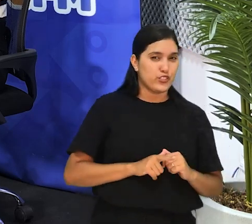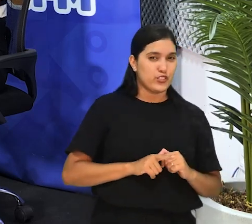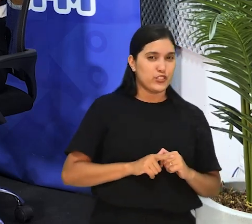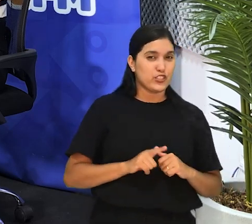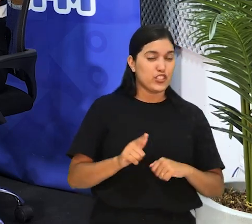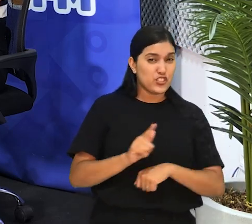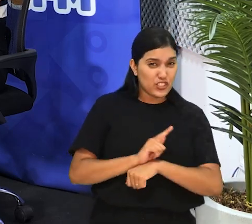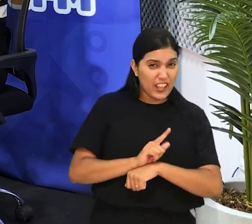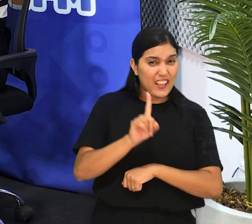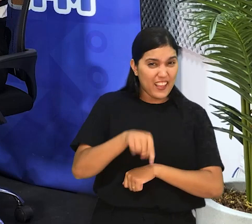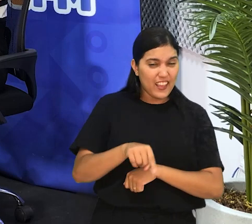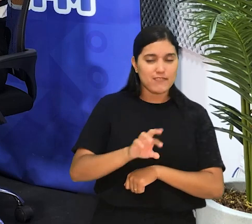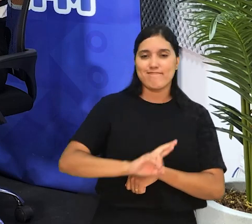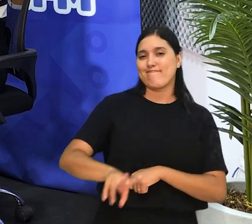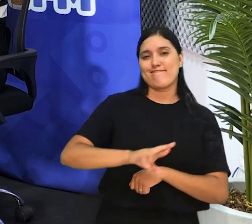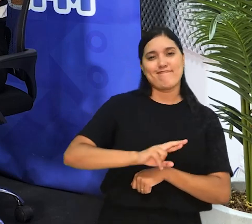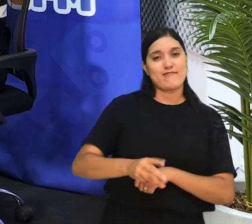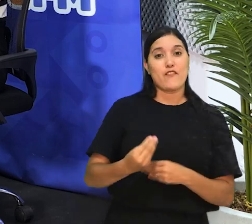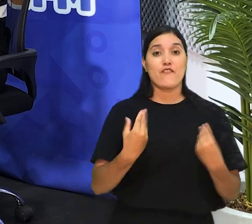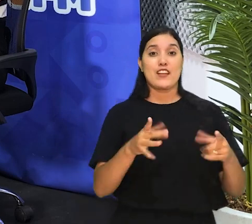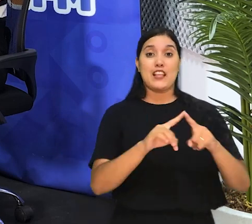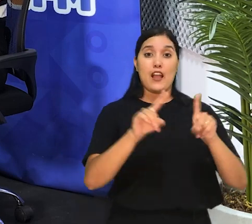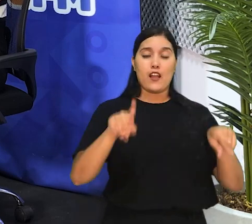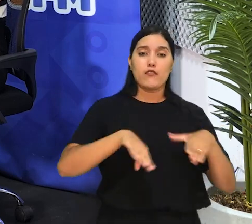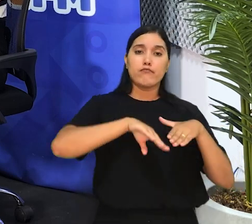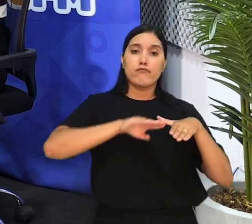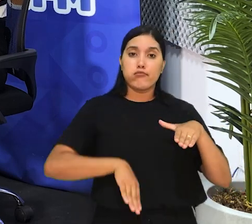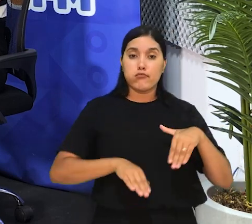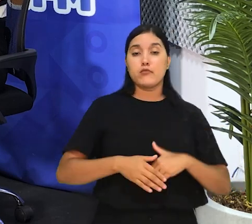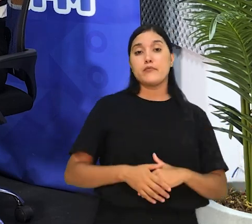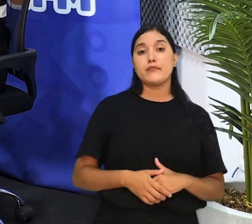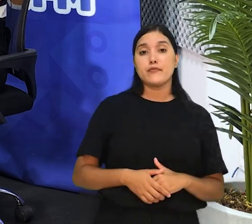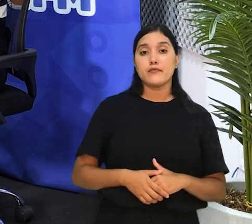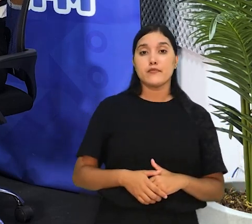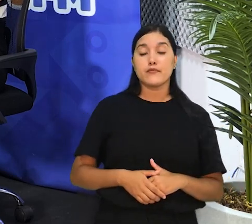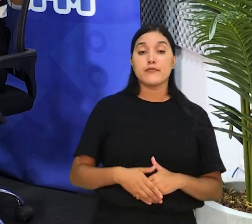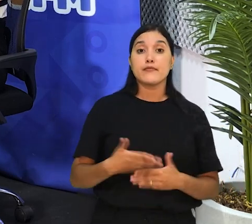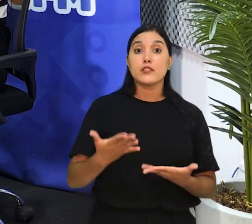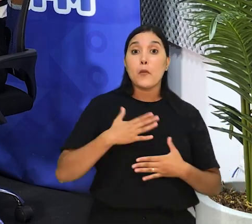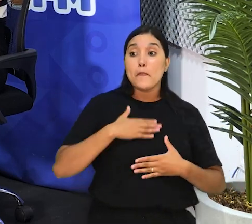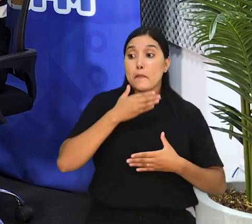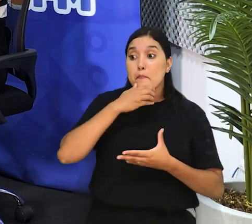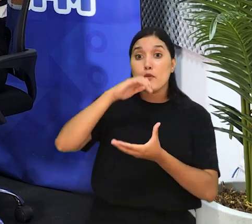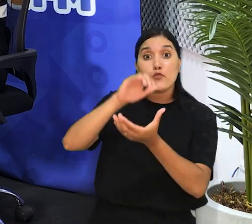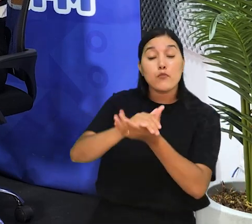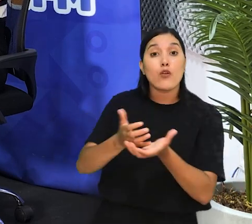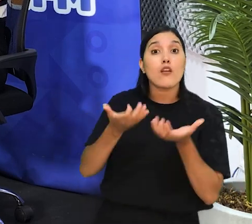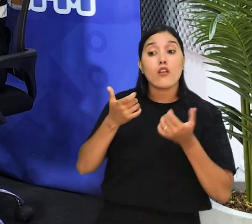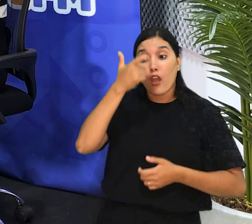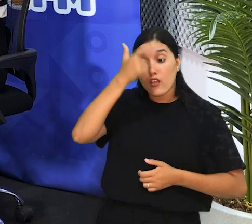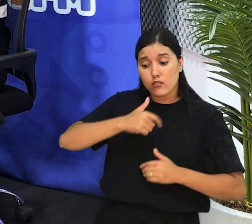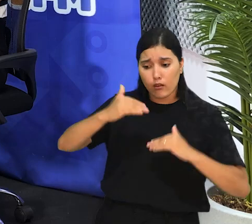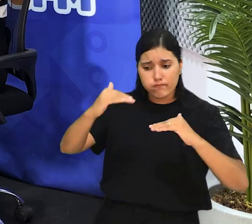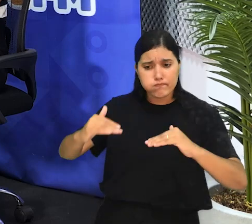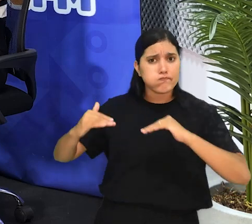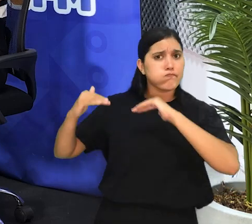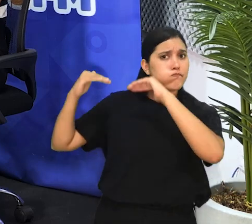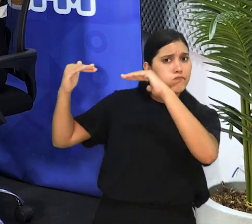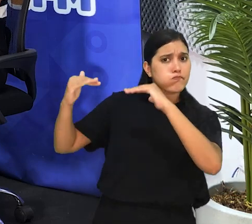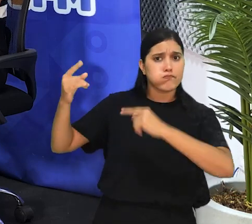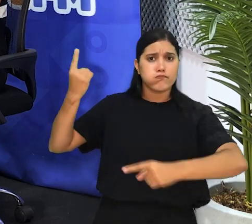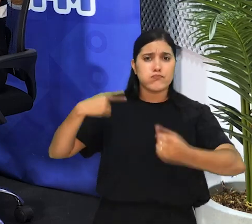um gerente, um subgerente? Não, ela vai dar um cargo inferior. Então, ele deseja ser alguém,